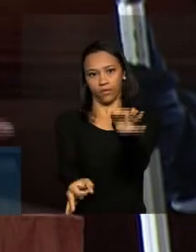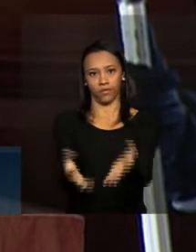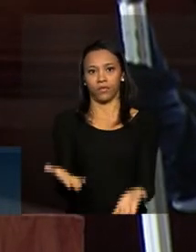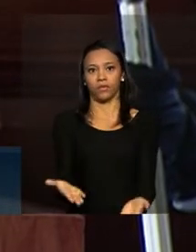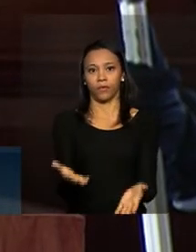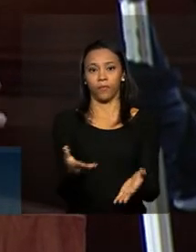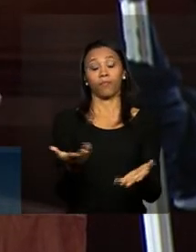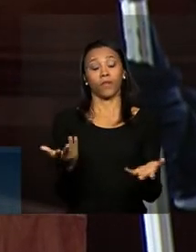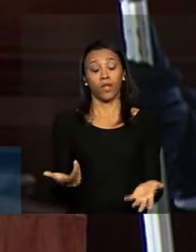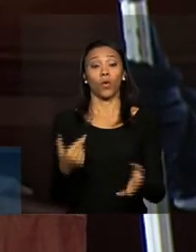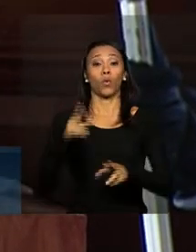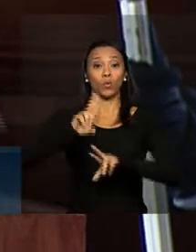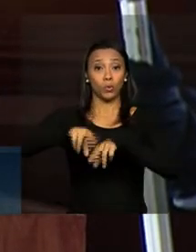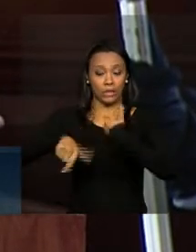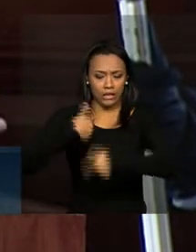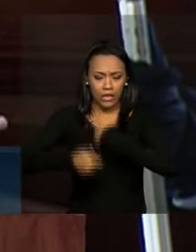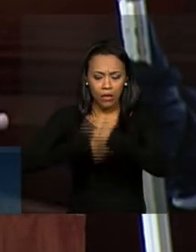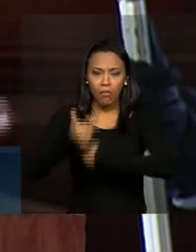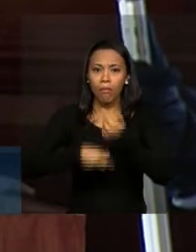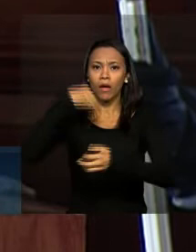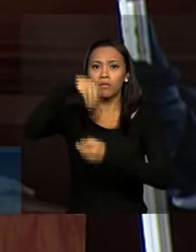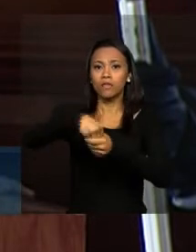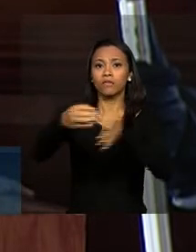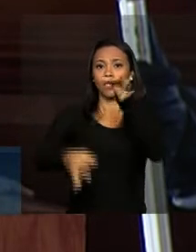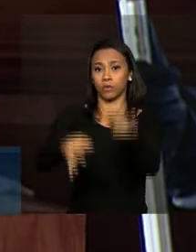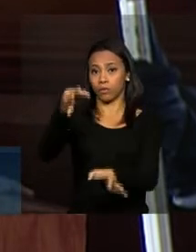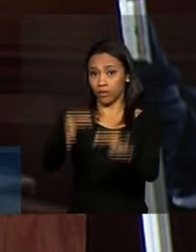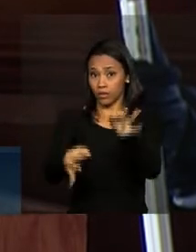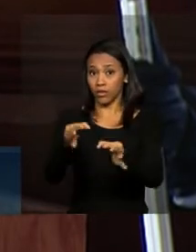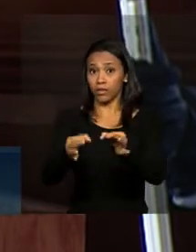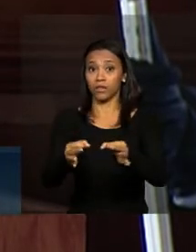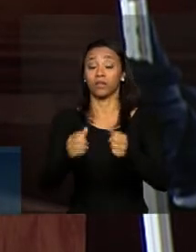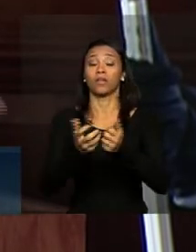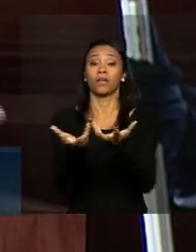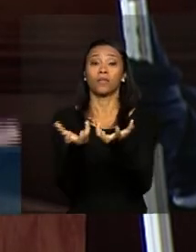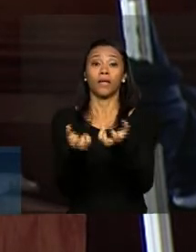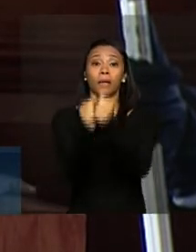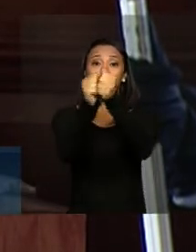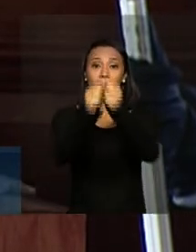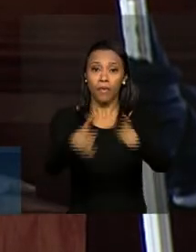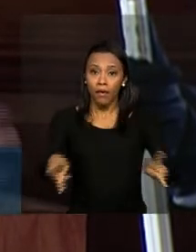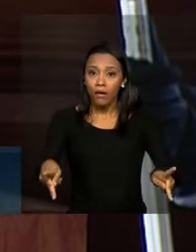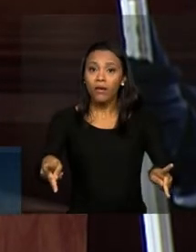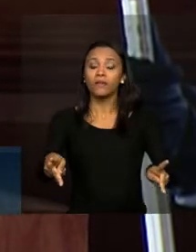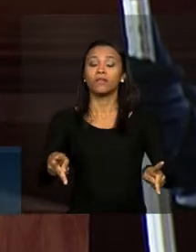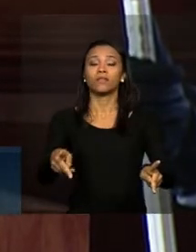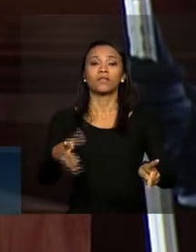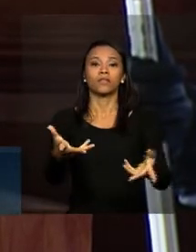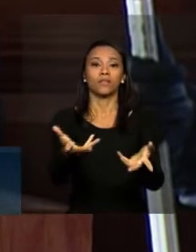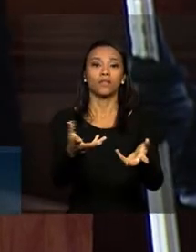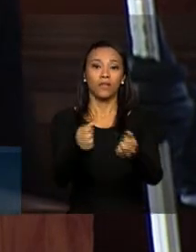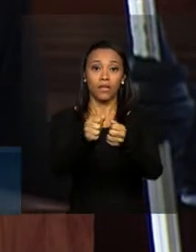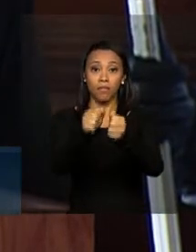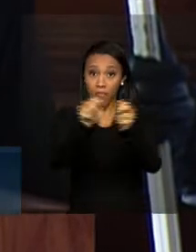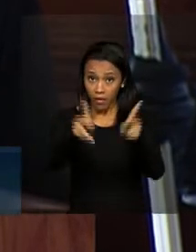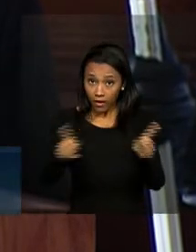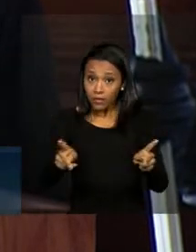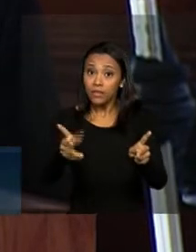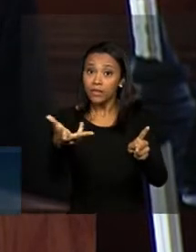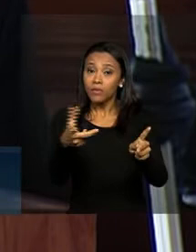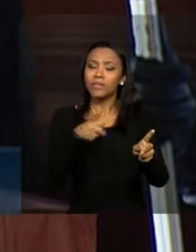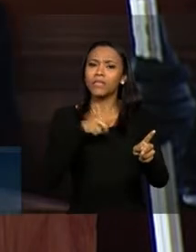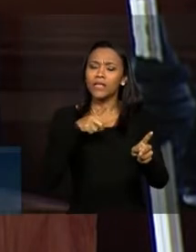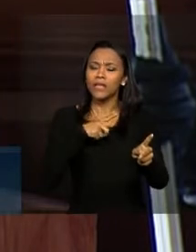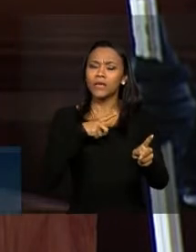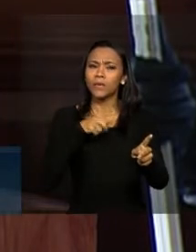da ação da Justiça pela Paz Doméstica, né, um incremento, um incentivo das soluções judiciais, houve uma